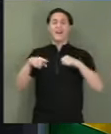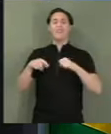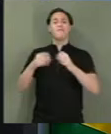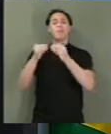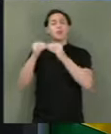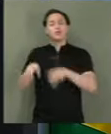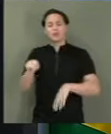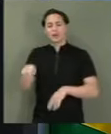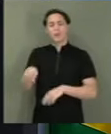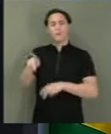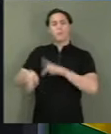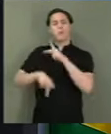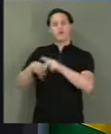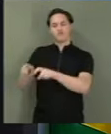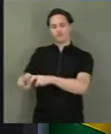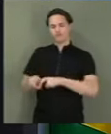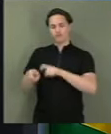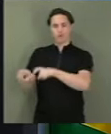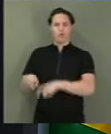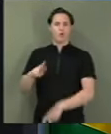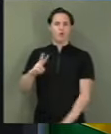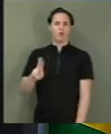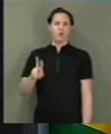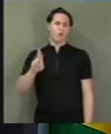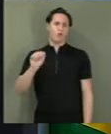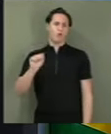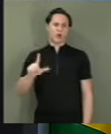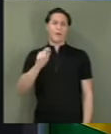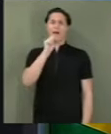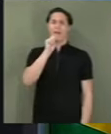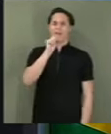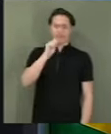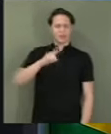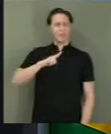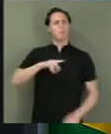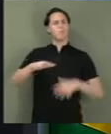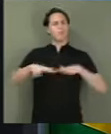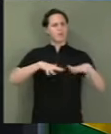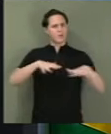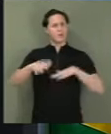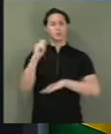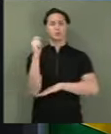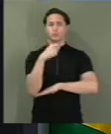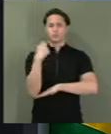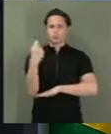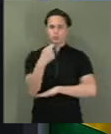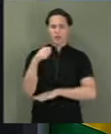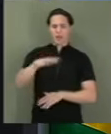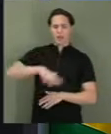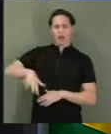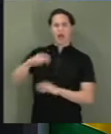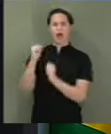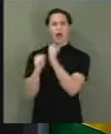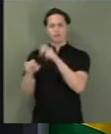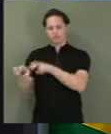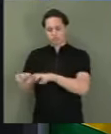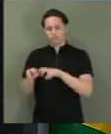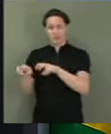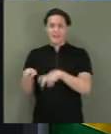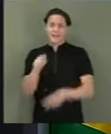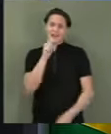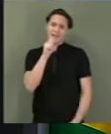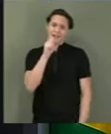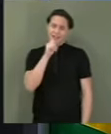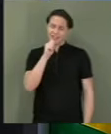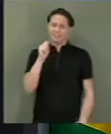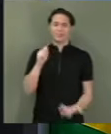municípios claro que é um movimento ainda no Rio Grande de setores dessa área que não se